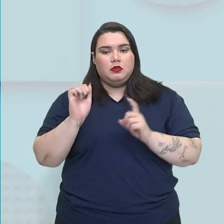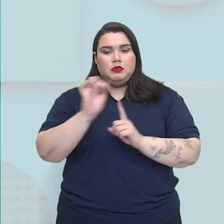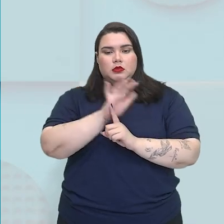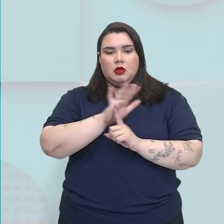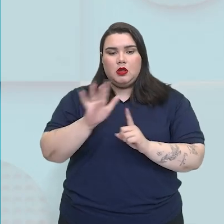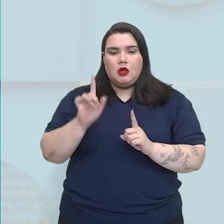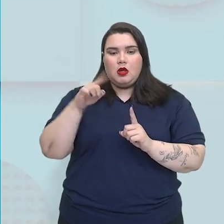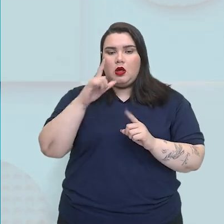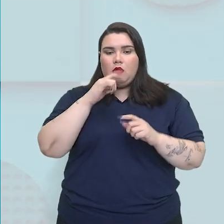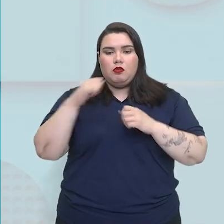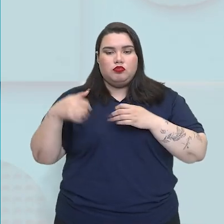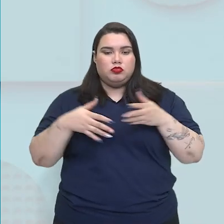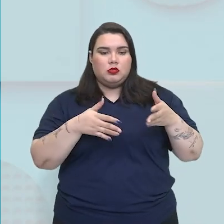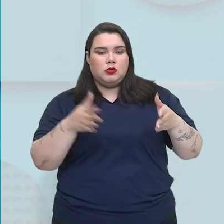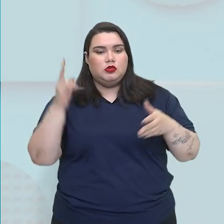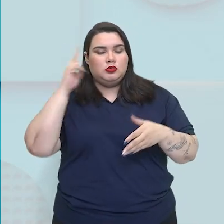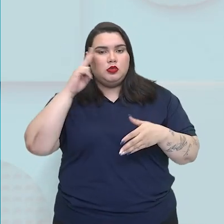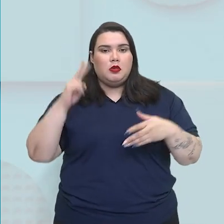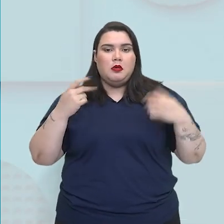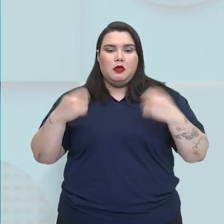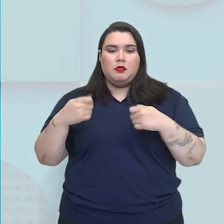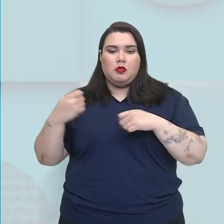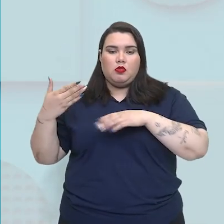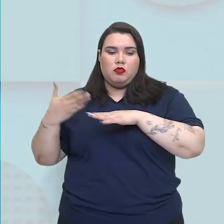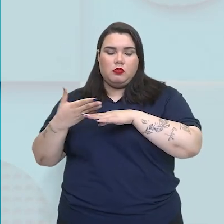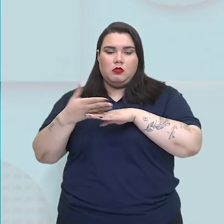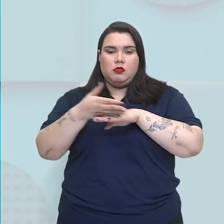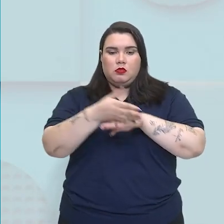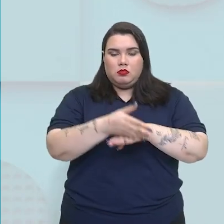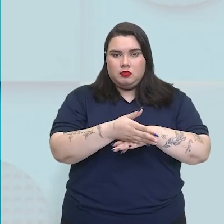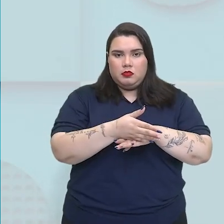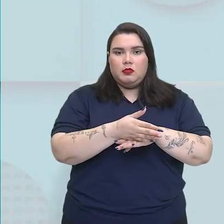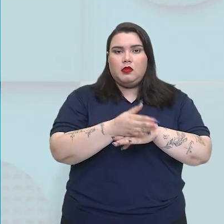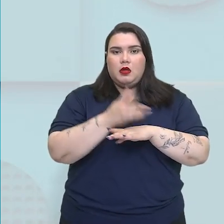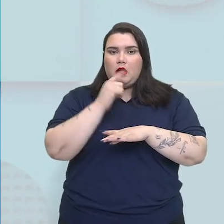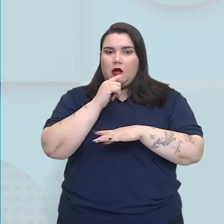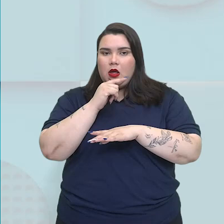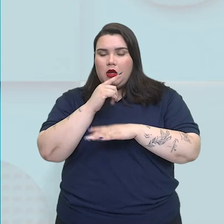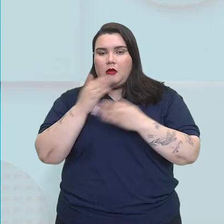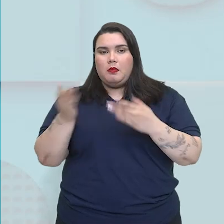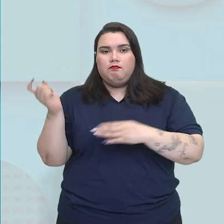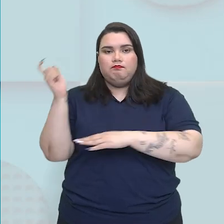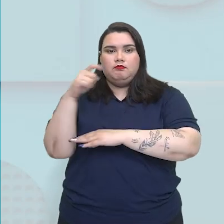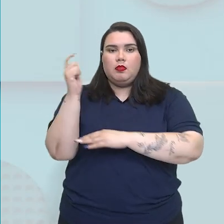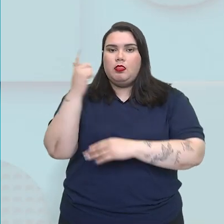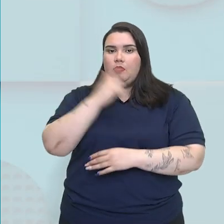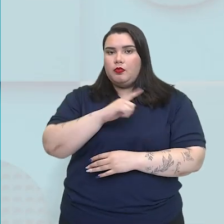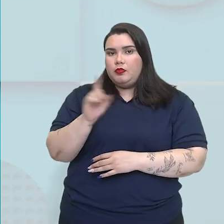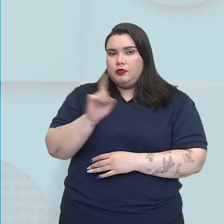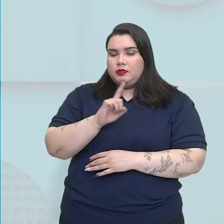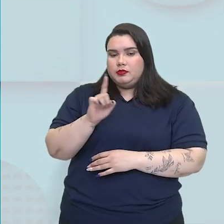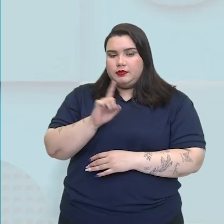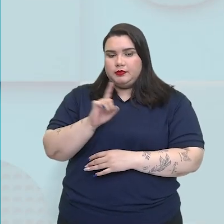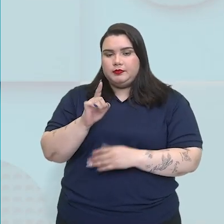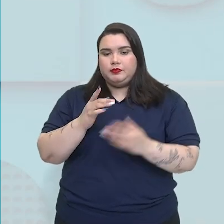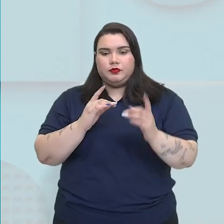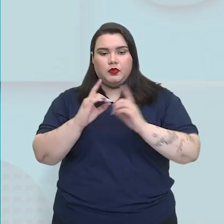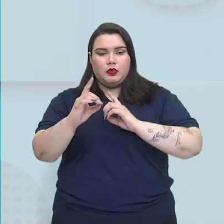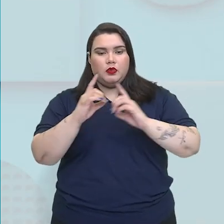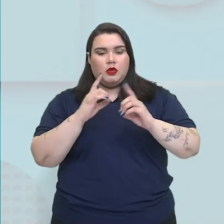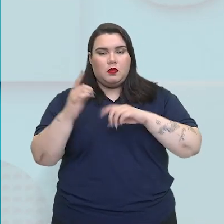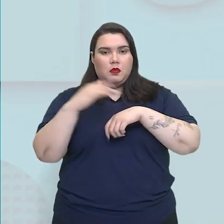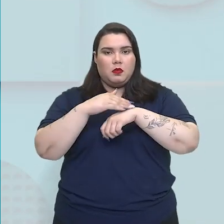rio, o enredo da história, a necessidade de cruzar o rio, que no caso do escorpião não é capaz, não é? O diálogo,